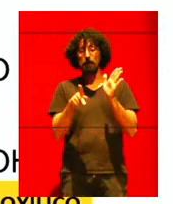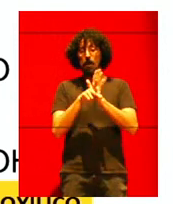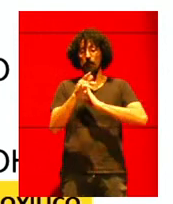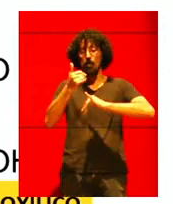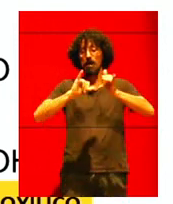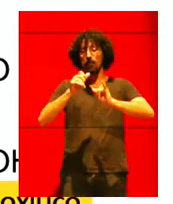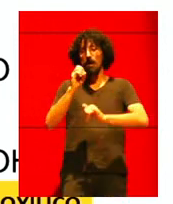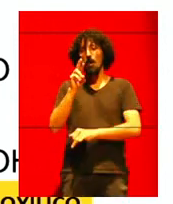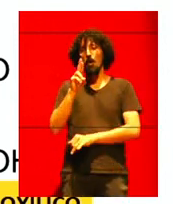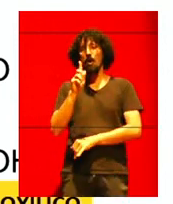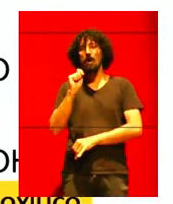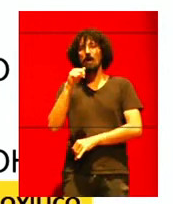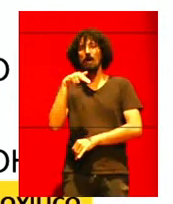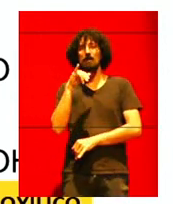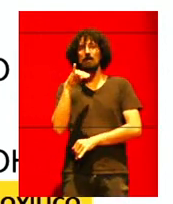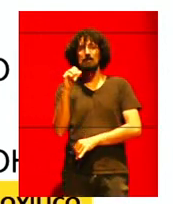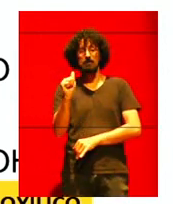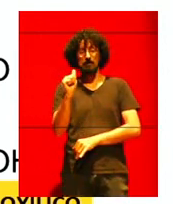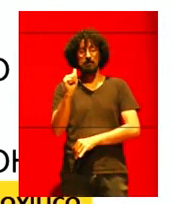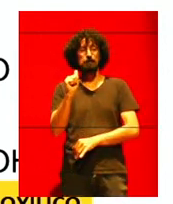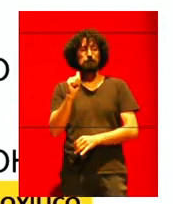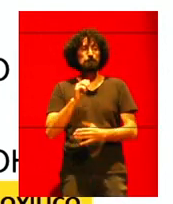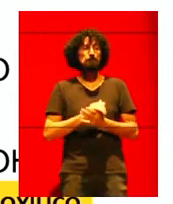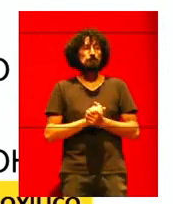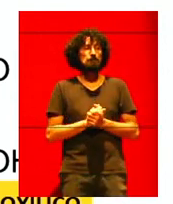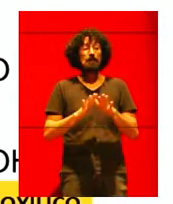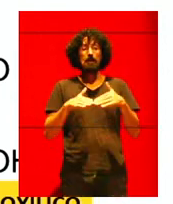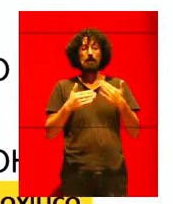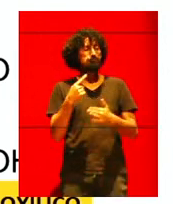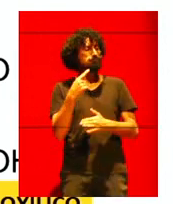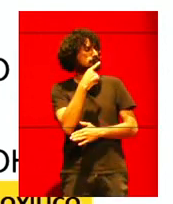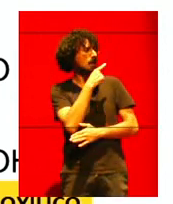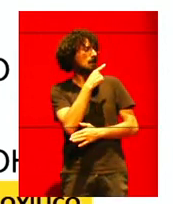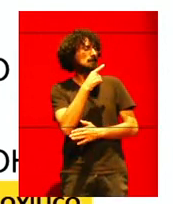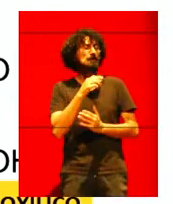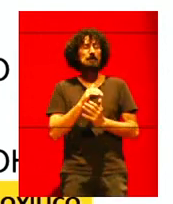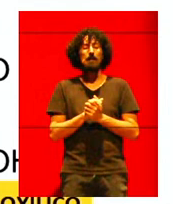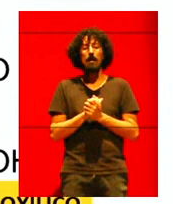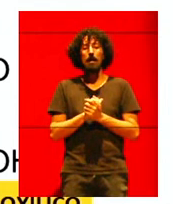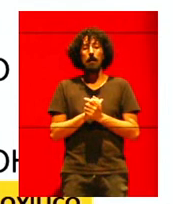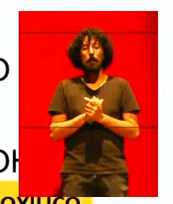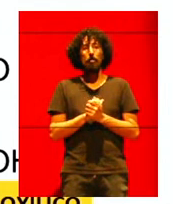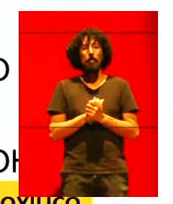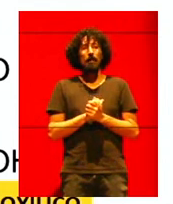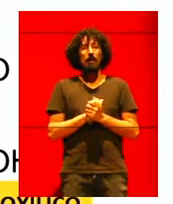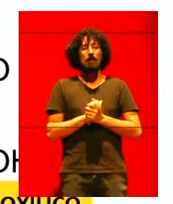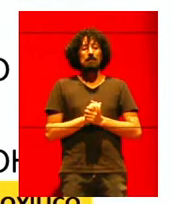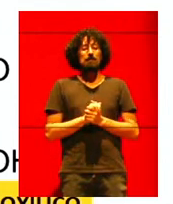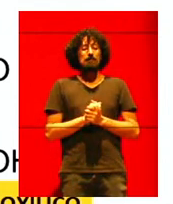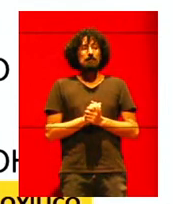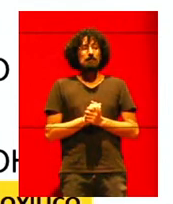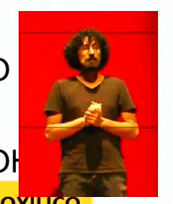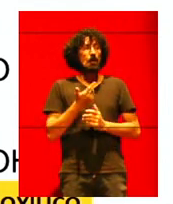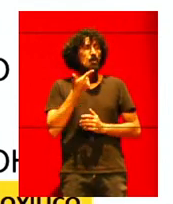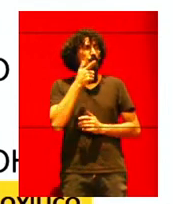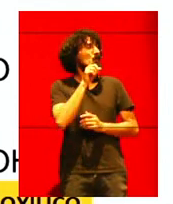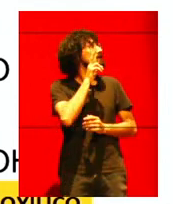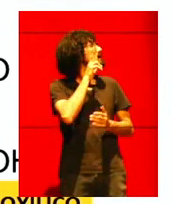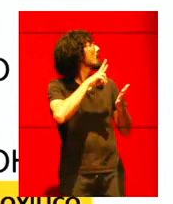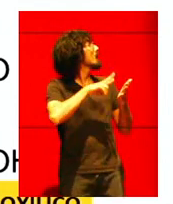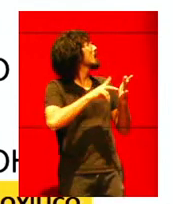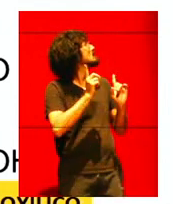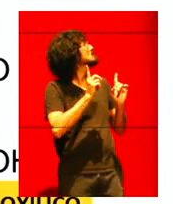ano aparece e tinha 3. Essa questão, pessoal, eu não vou conseguir ler daqui, não.